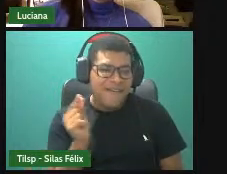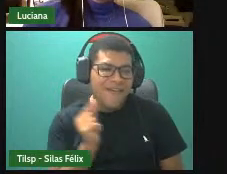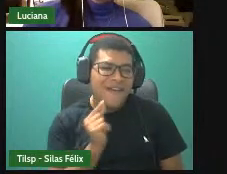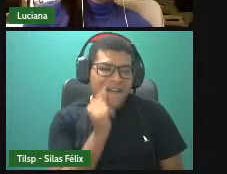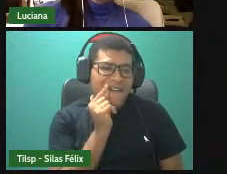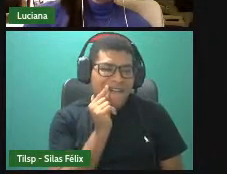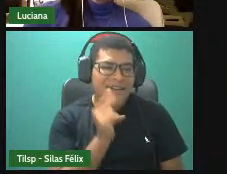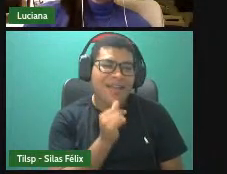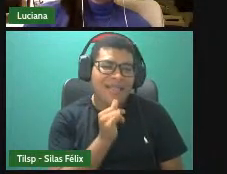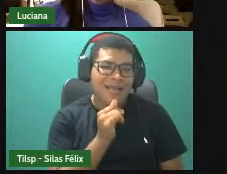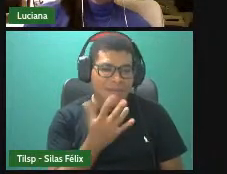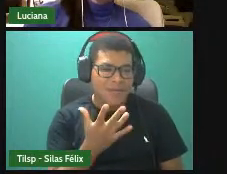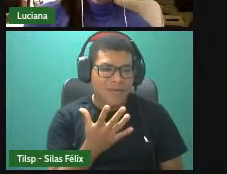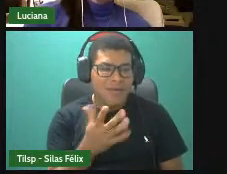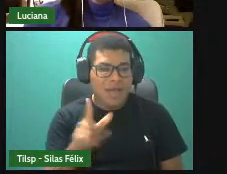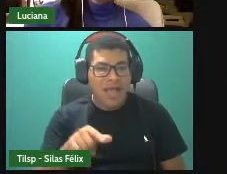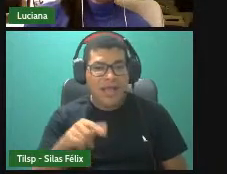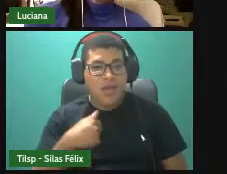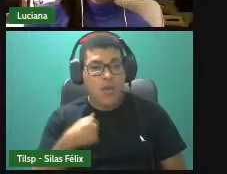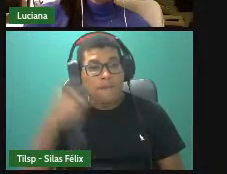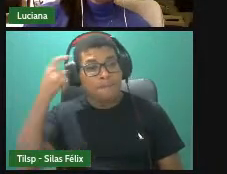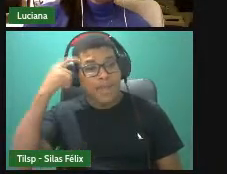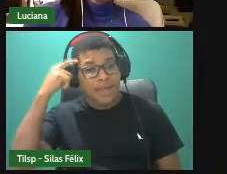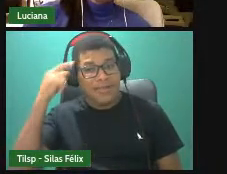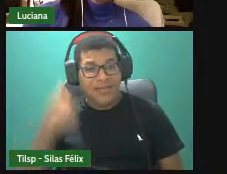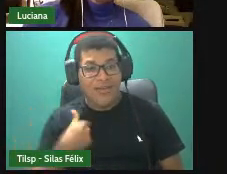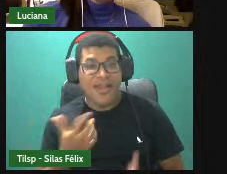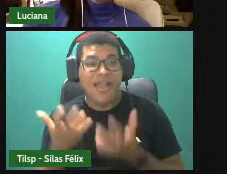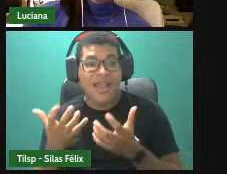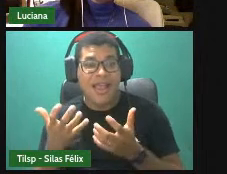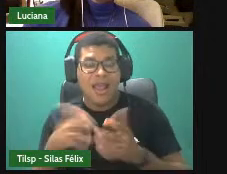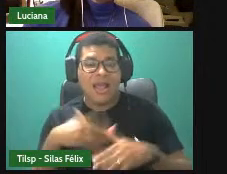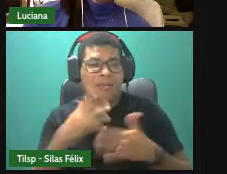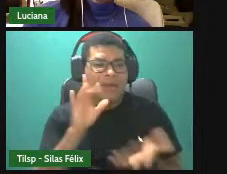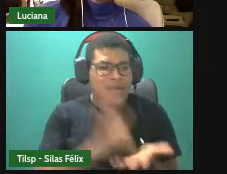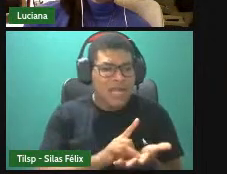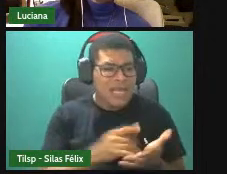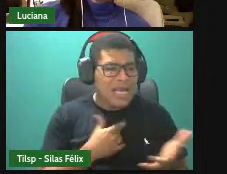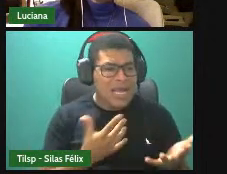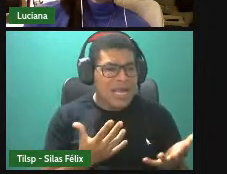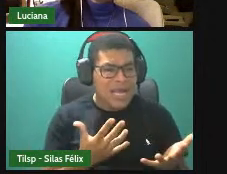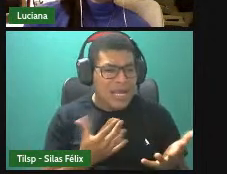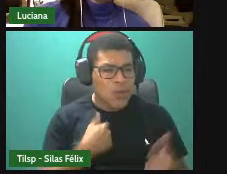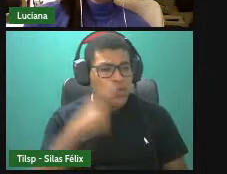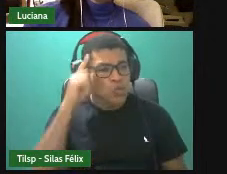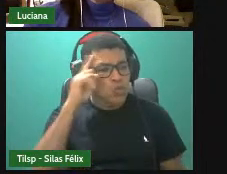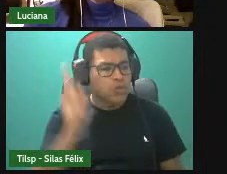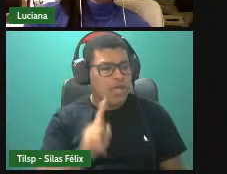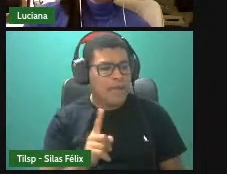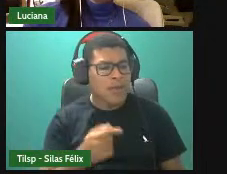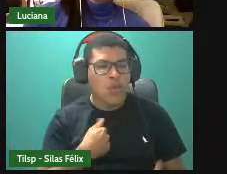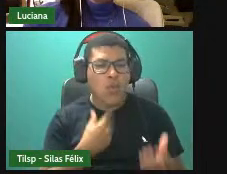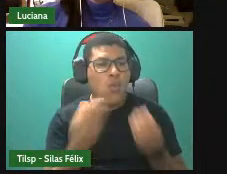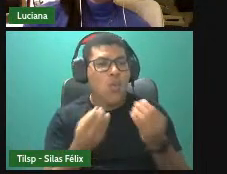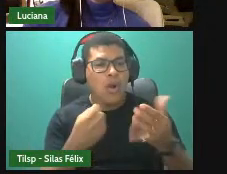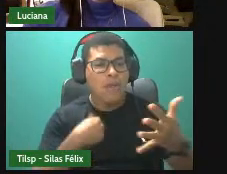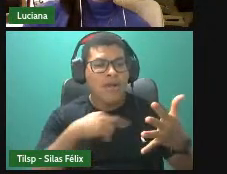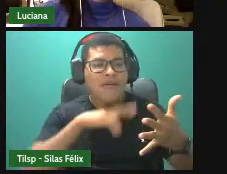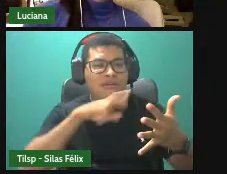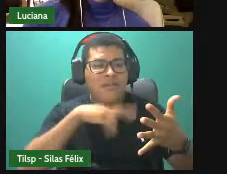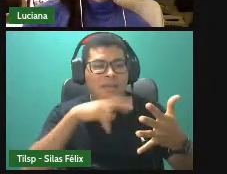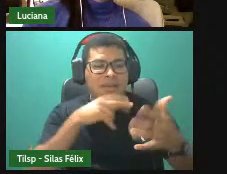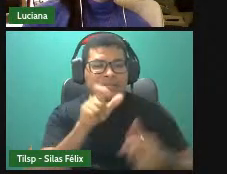a expectativa diferente da realidade. Poxa, mas eu não sei nada de implante. Como é que eu vou periciar um